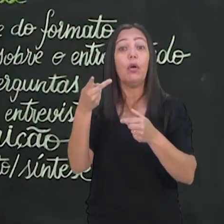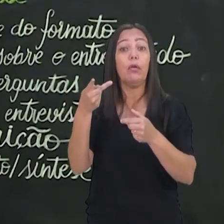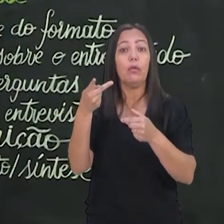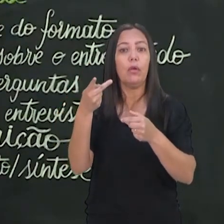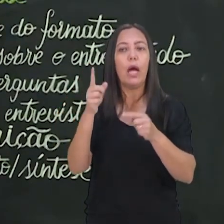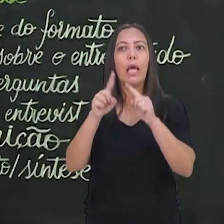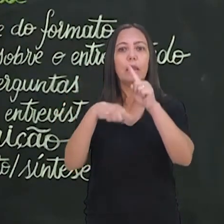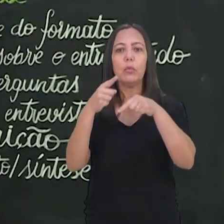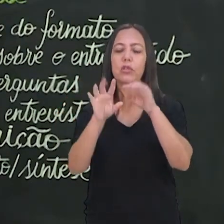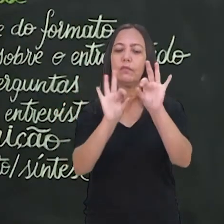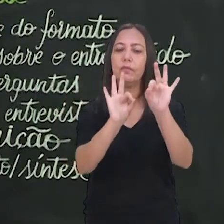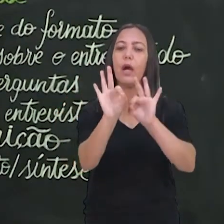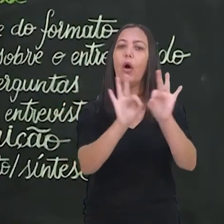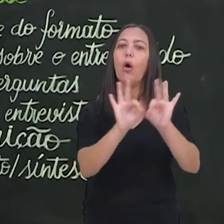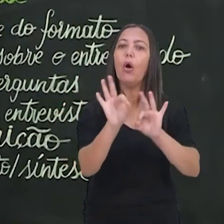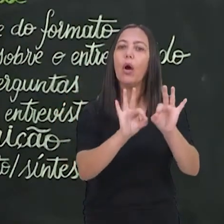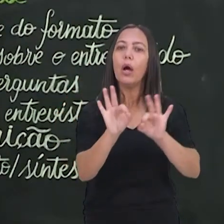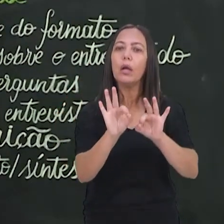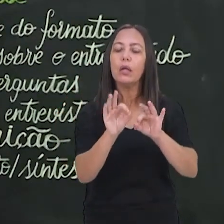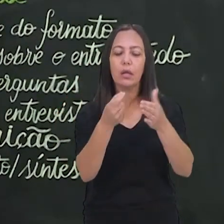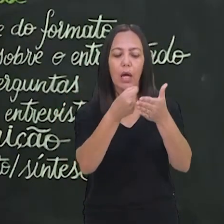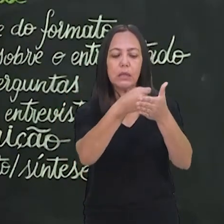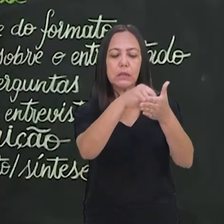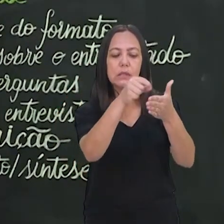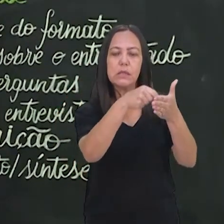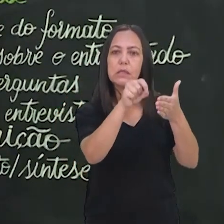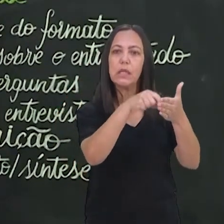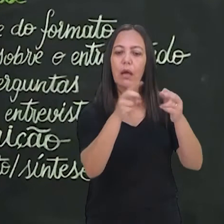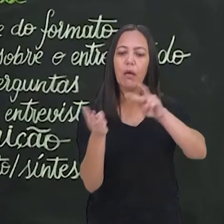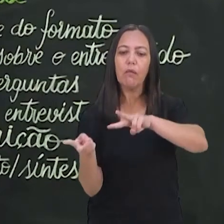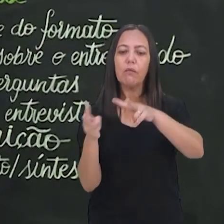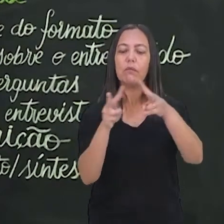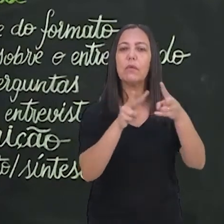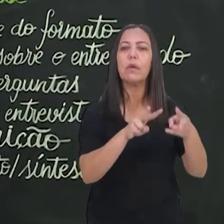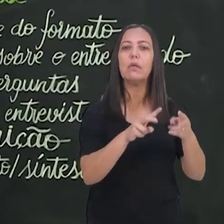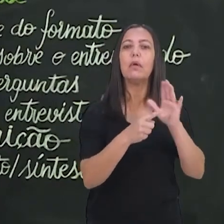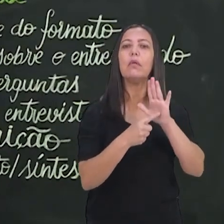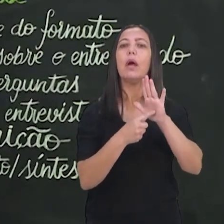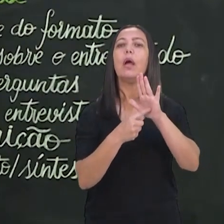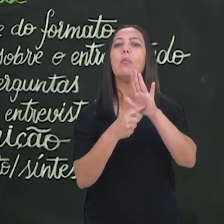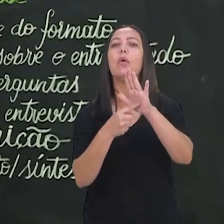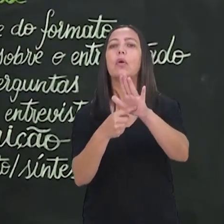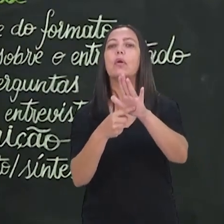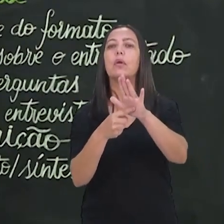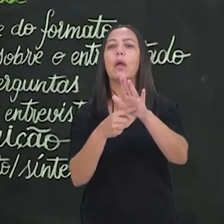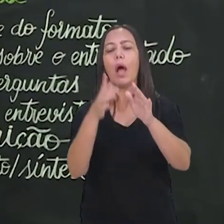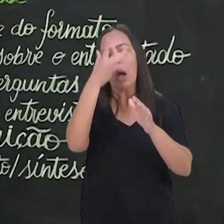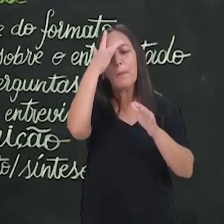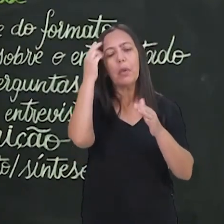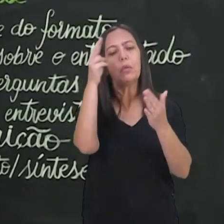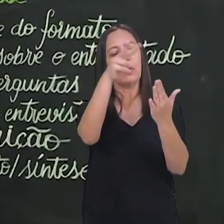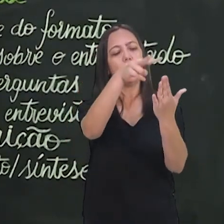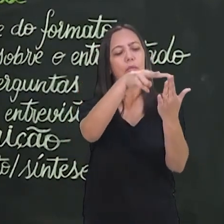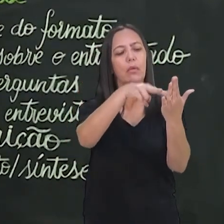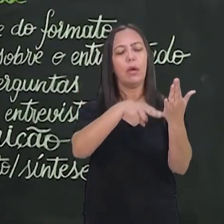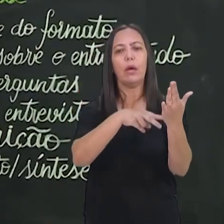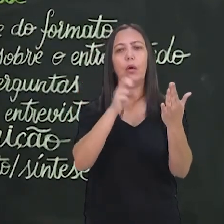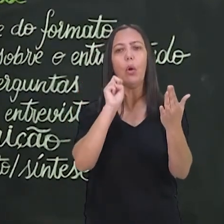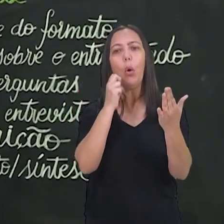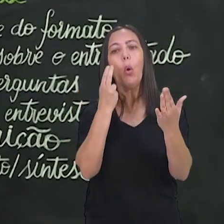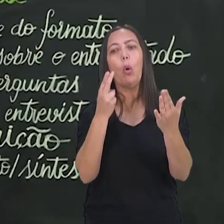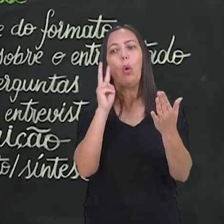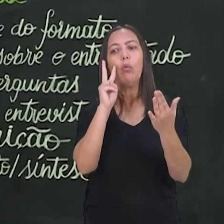depois reestruturar esse discurso e ver como você vai conseguir apresentá-lo para o público que vai ler ou assistir a